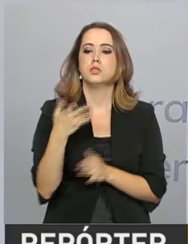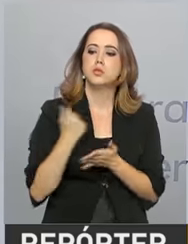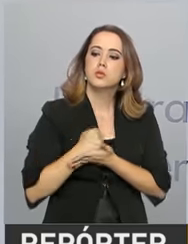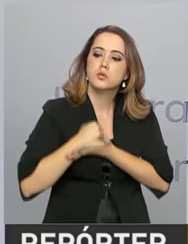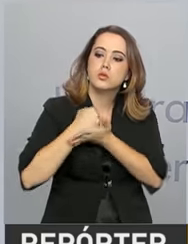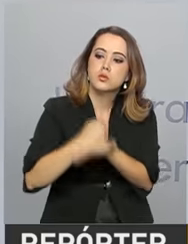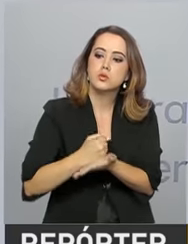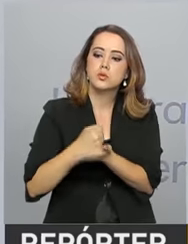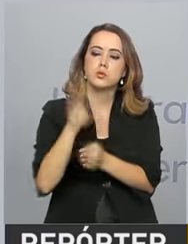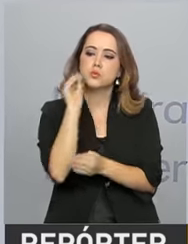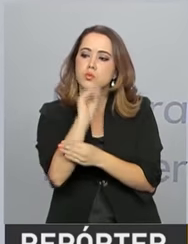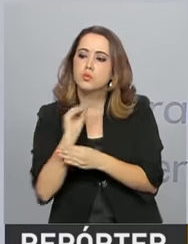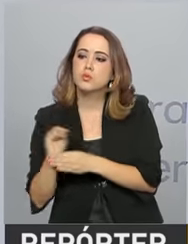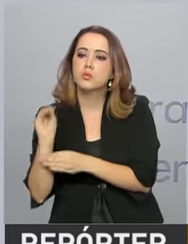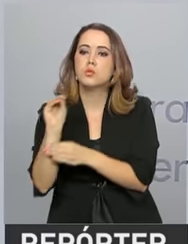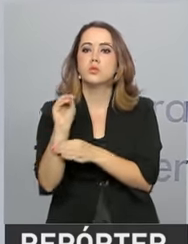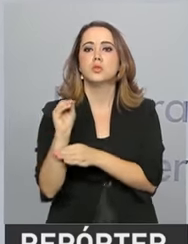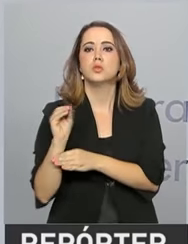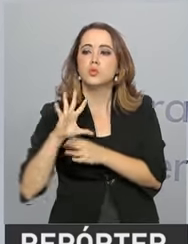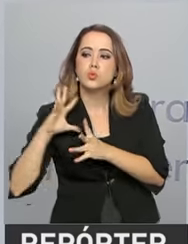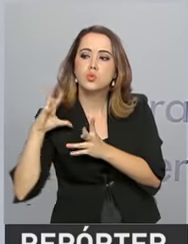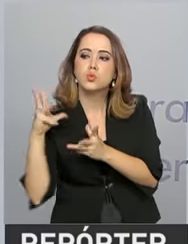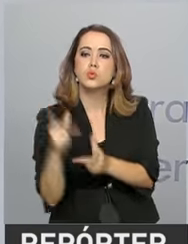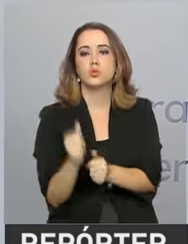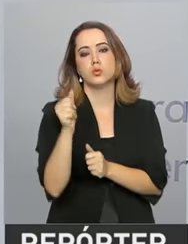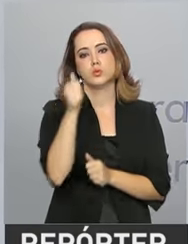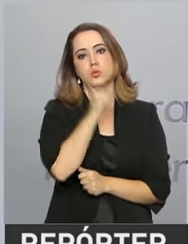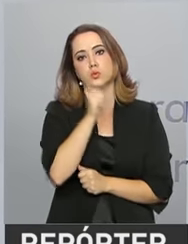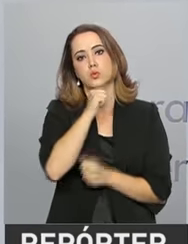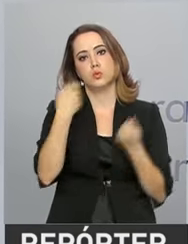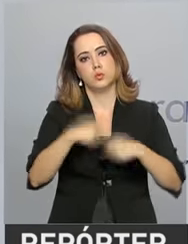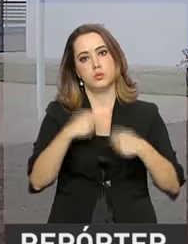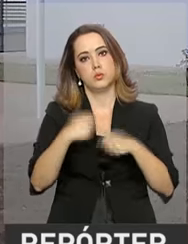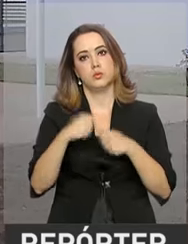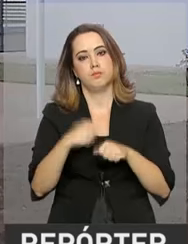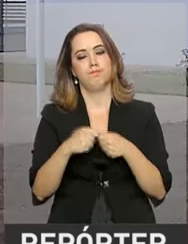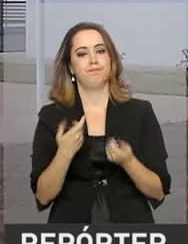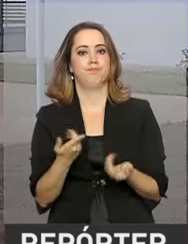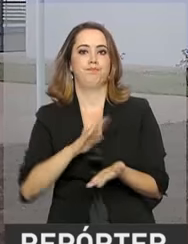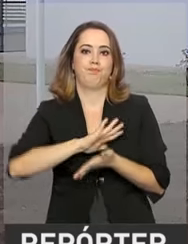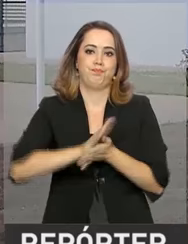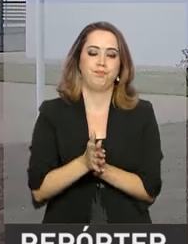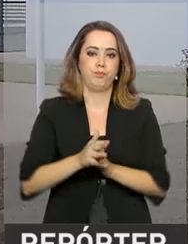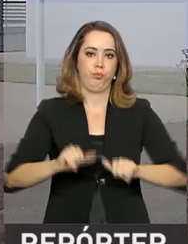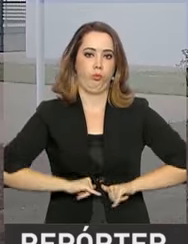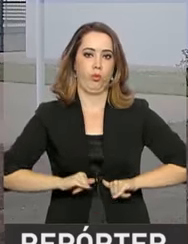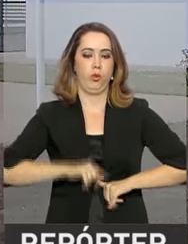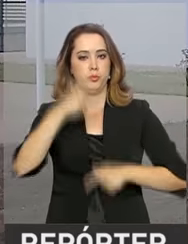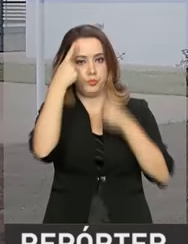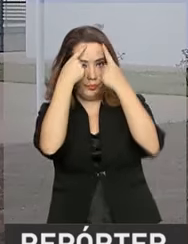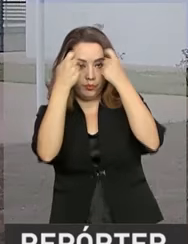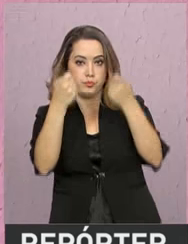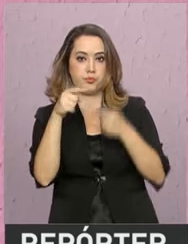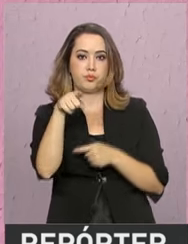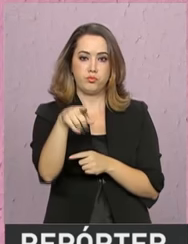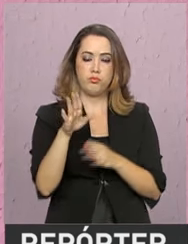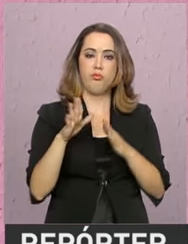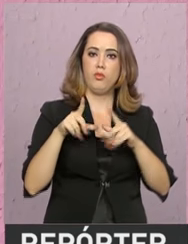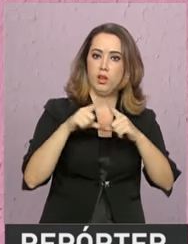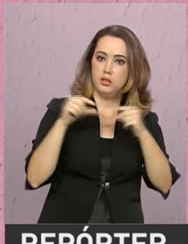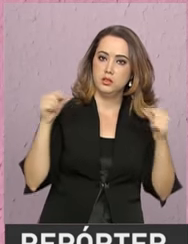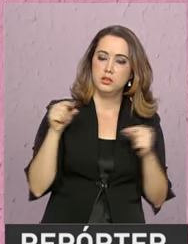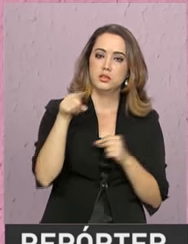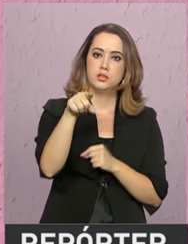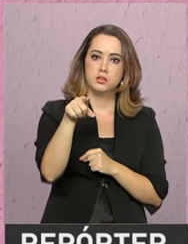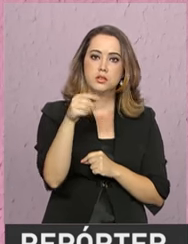oferecer atendimento de forma integral à mulher em situação de violência. E é na Casa da Mulher Brasileira, da capital do país, que a dona